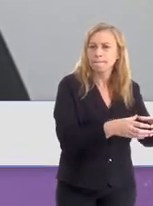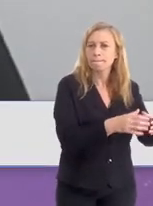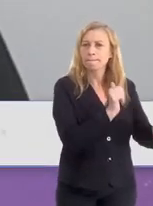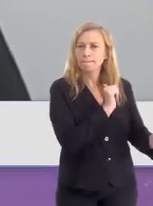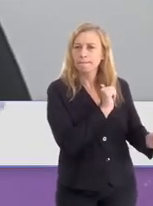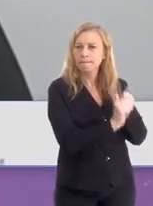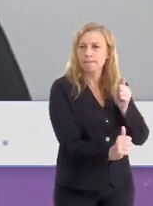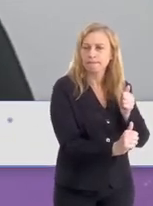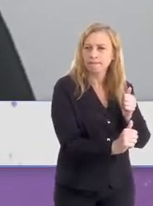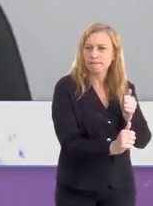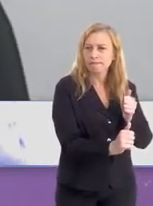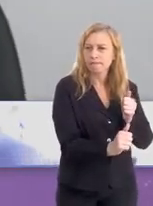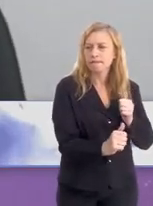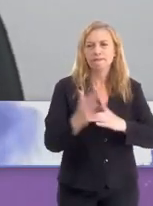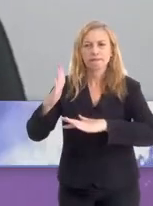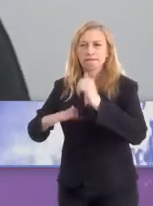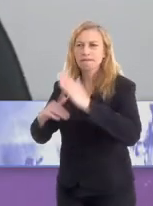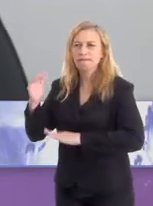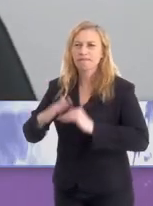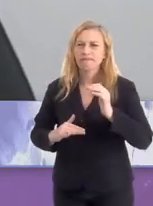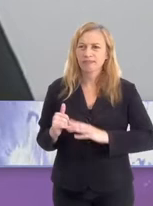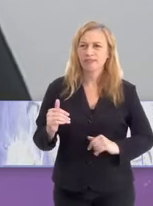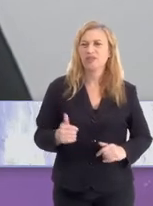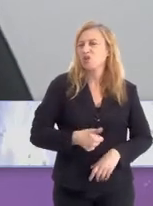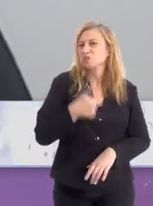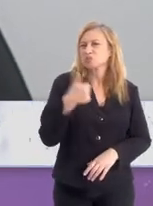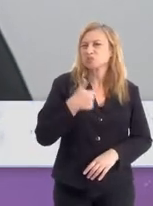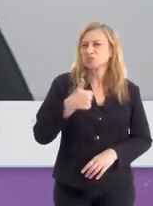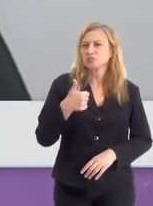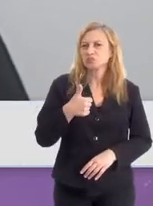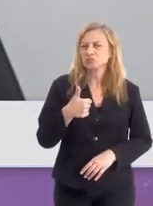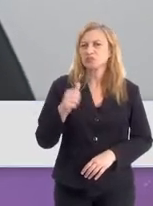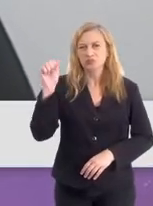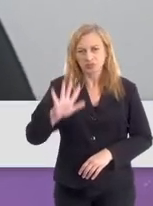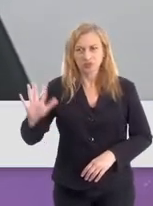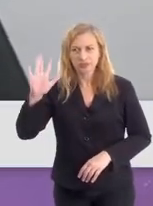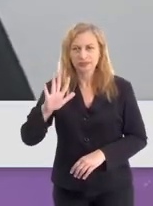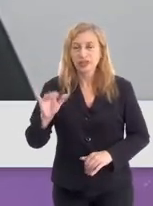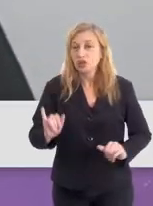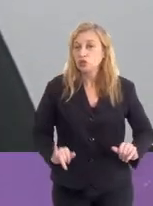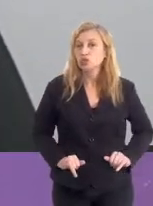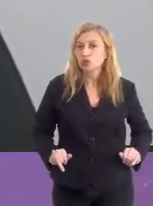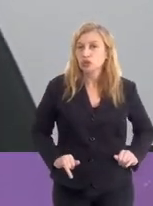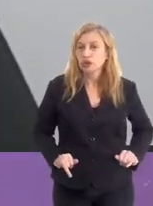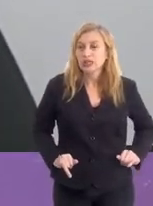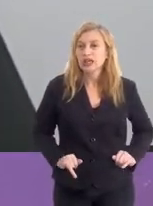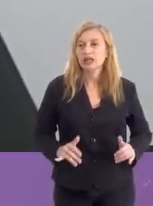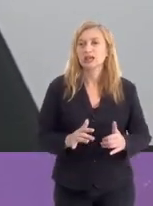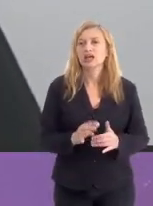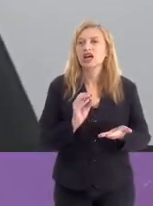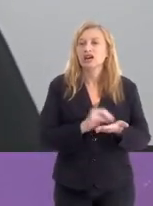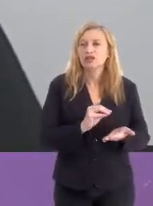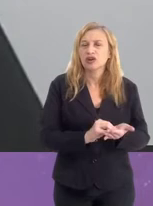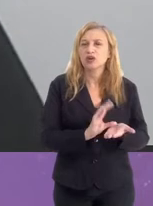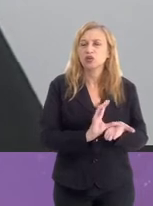profissionais dos clubes às vezes não muito ligadas ao futebol né então são os primeiros em geral né a sofrer